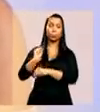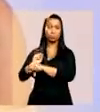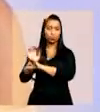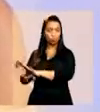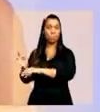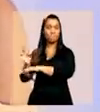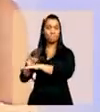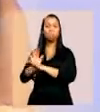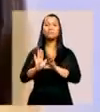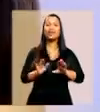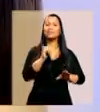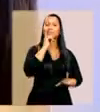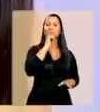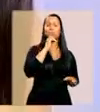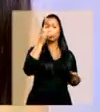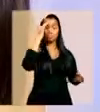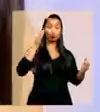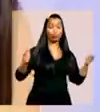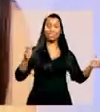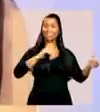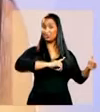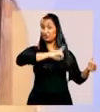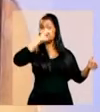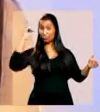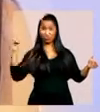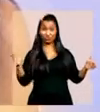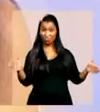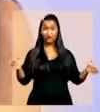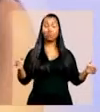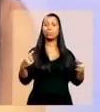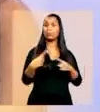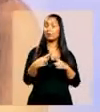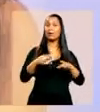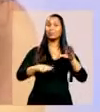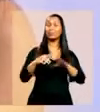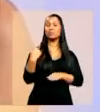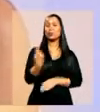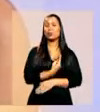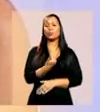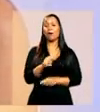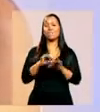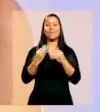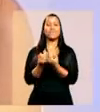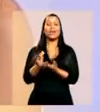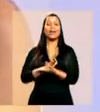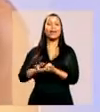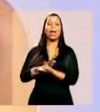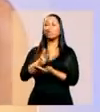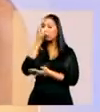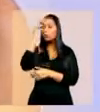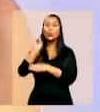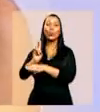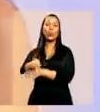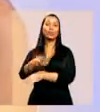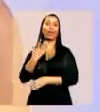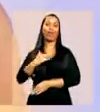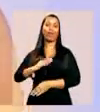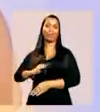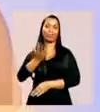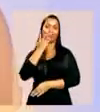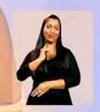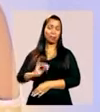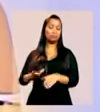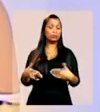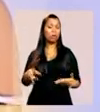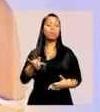do recesso. Já os alunos de período integral, que às vezes nós não temos, né? A família não tem com quem deixar essa